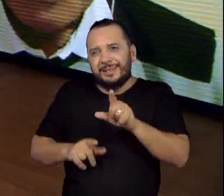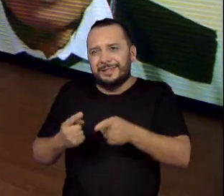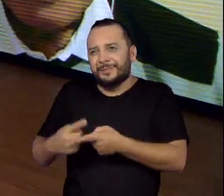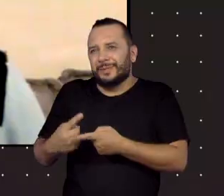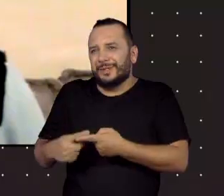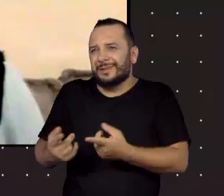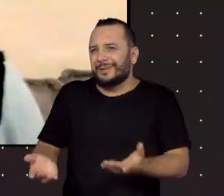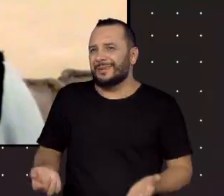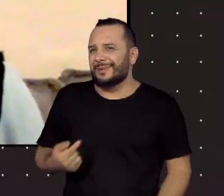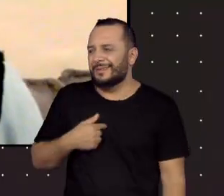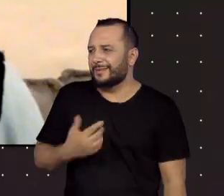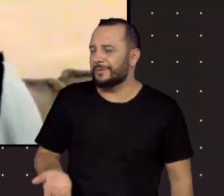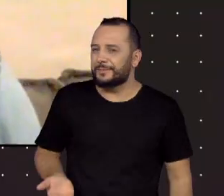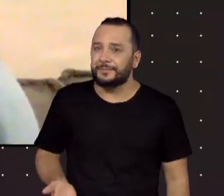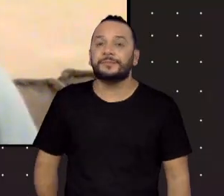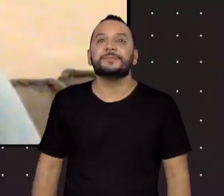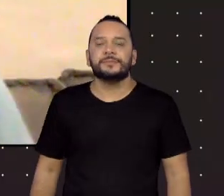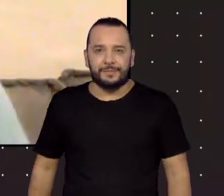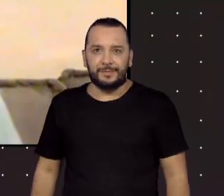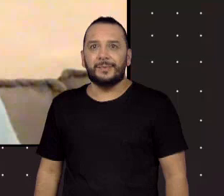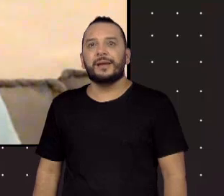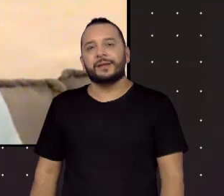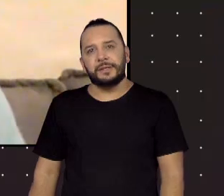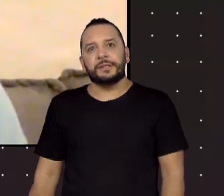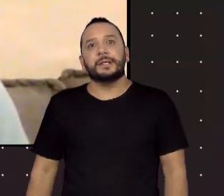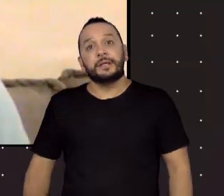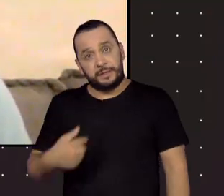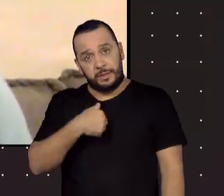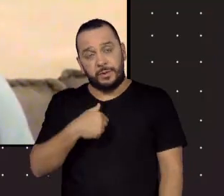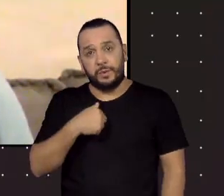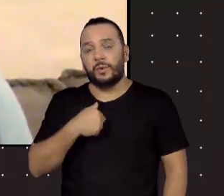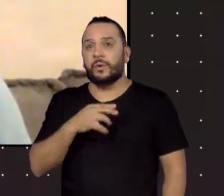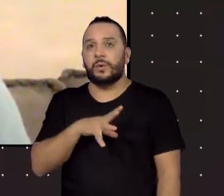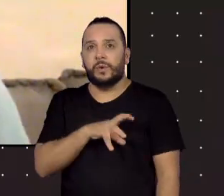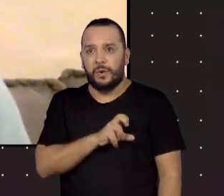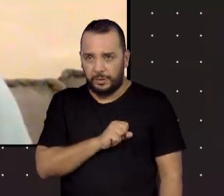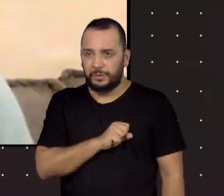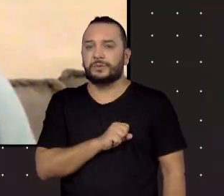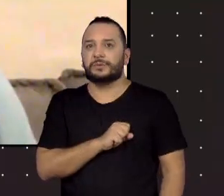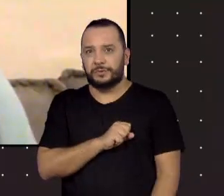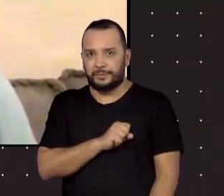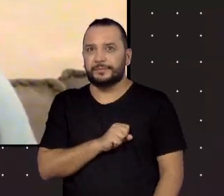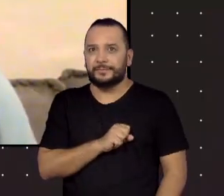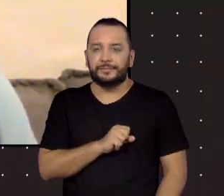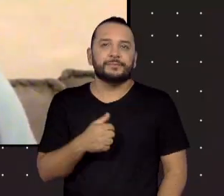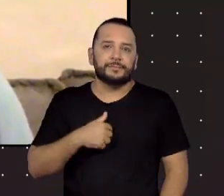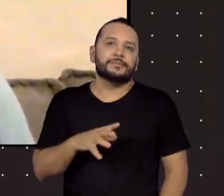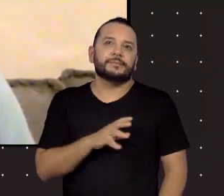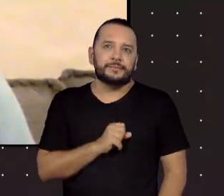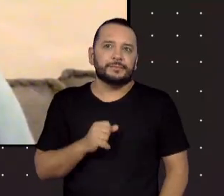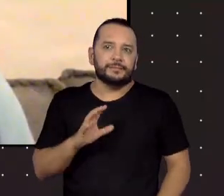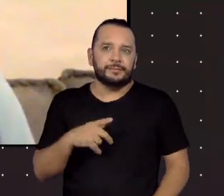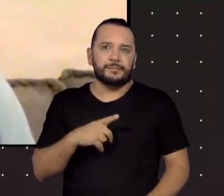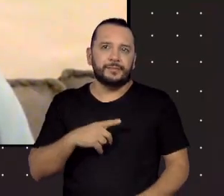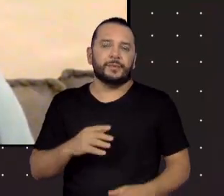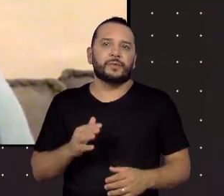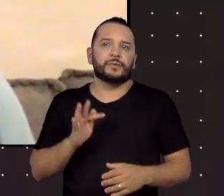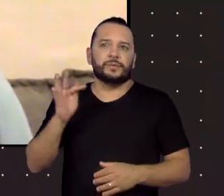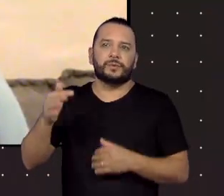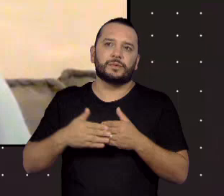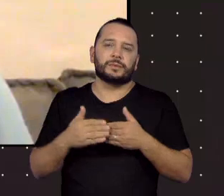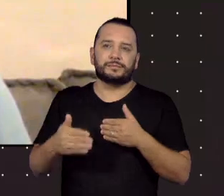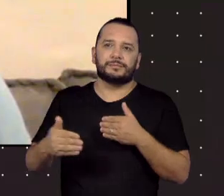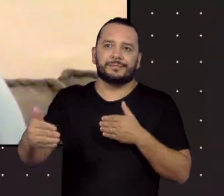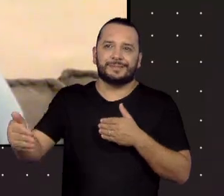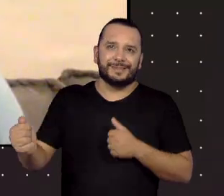eu gosto de estar onde eu estou, só que ainda tem muito para frente. Se